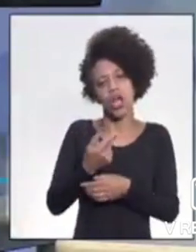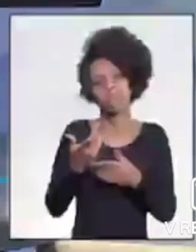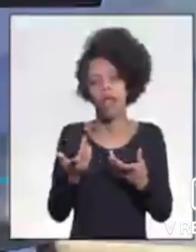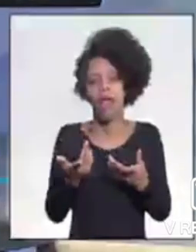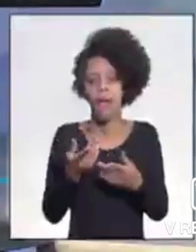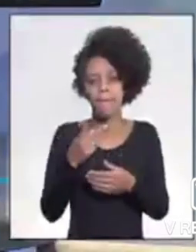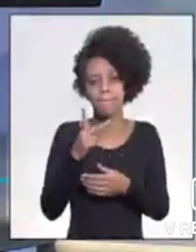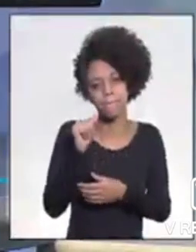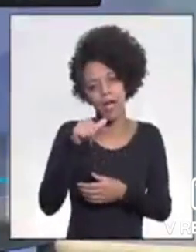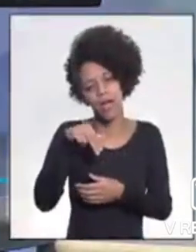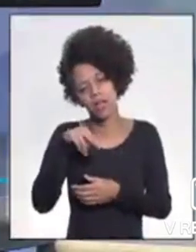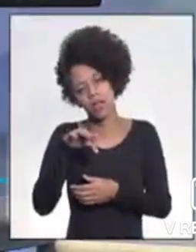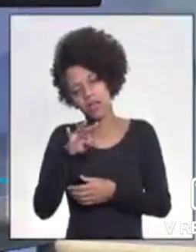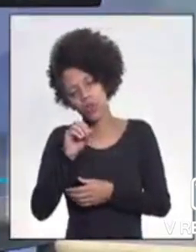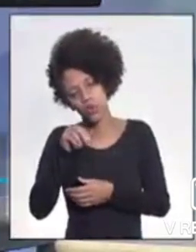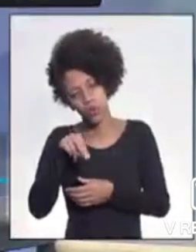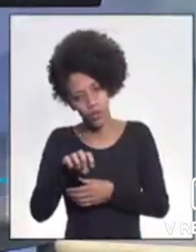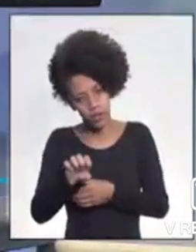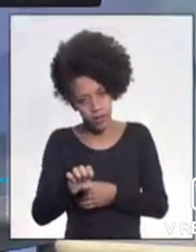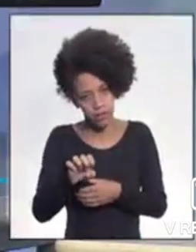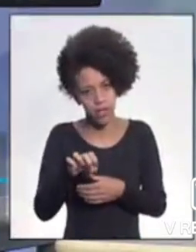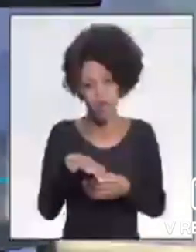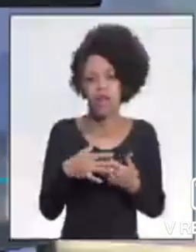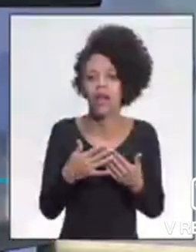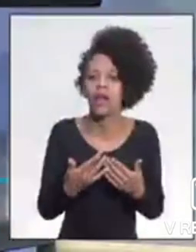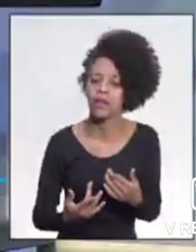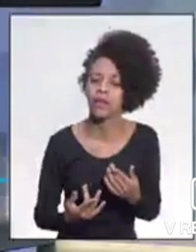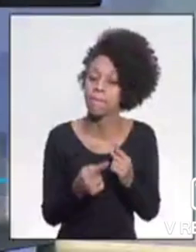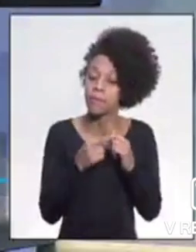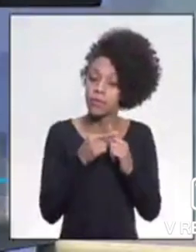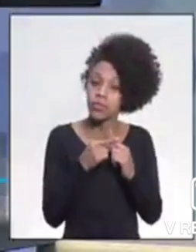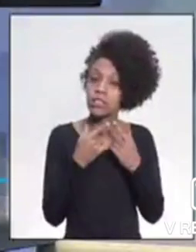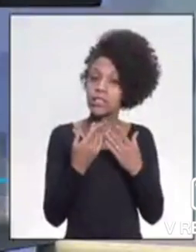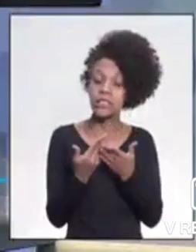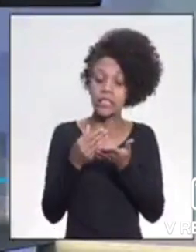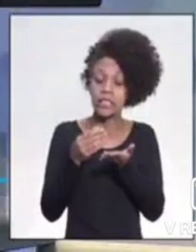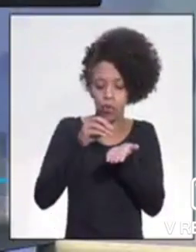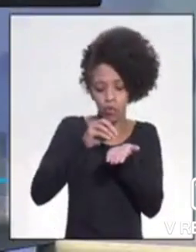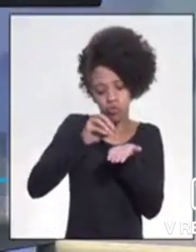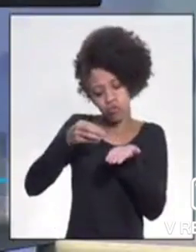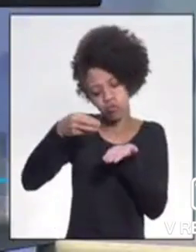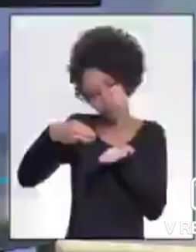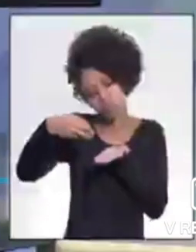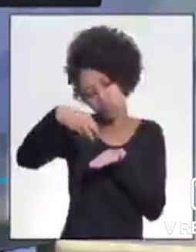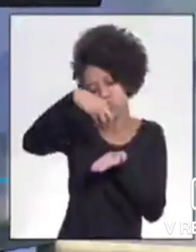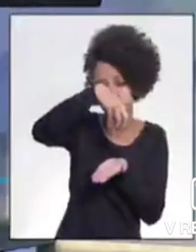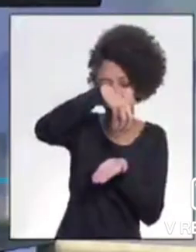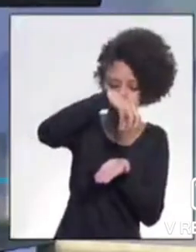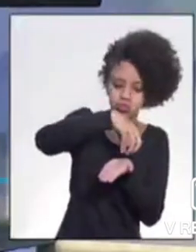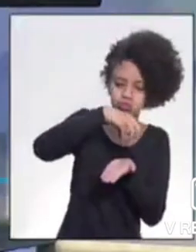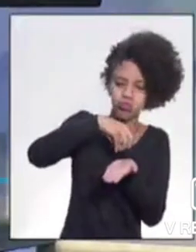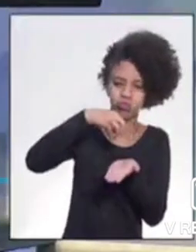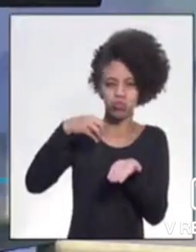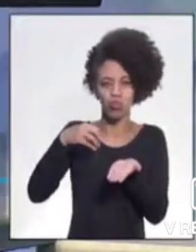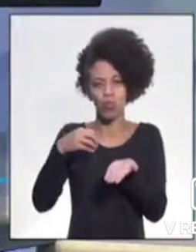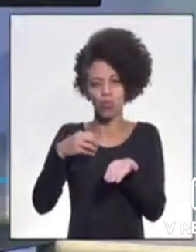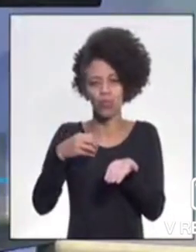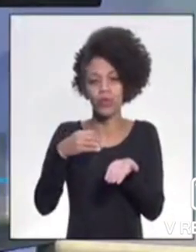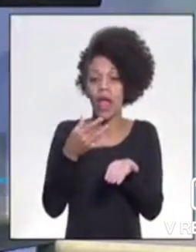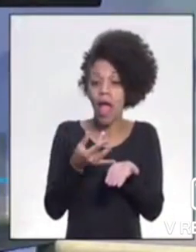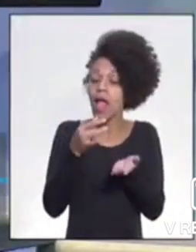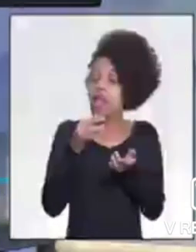massa do panetone, que é carregado positivamente, e as passas, né? As frutinhas cristalizadas, seria o quê?